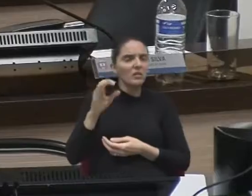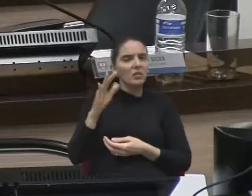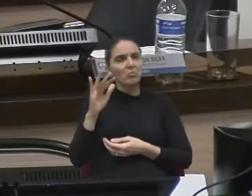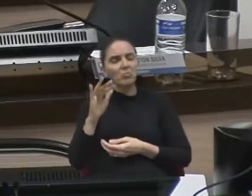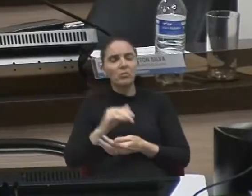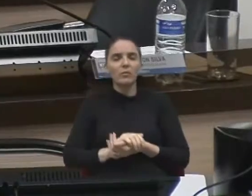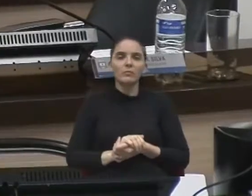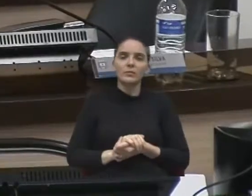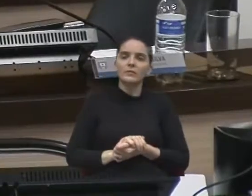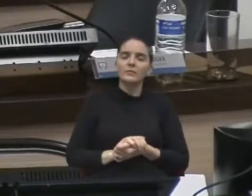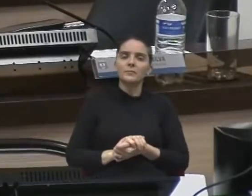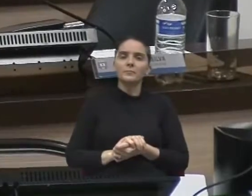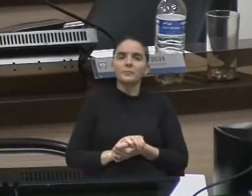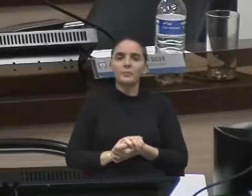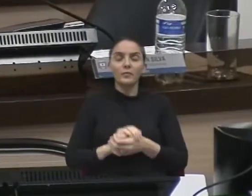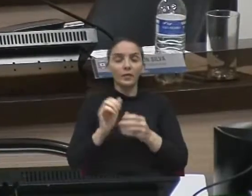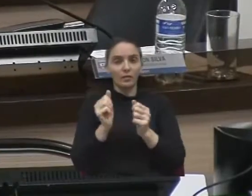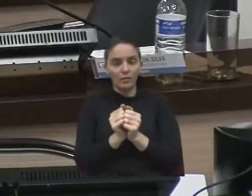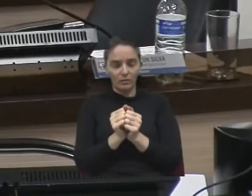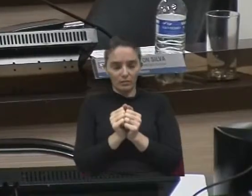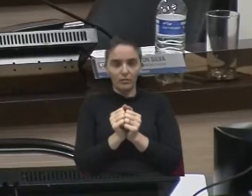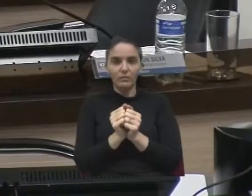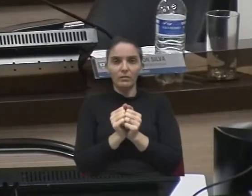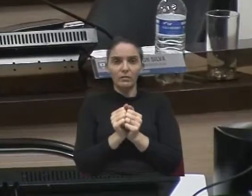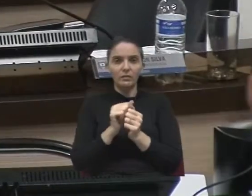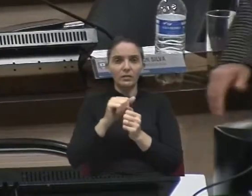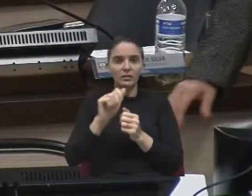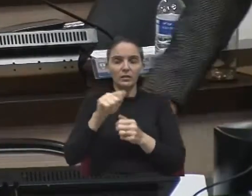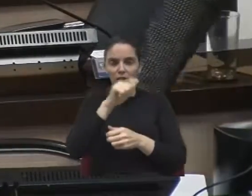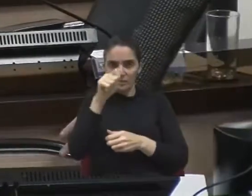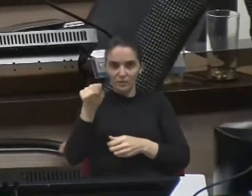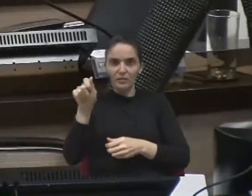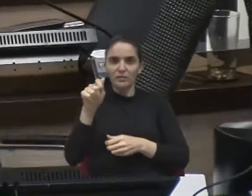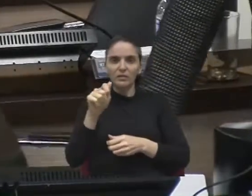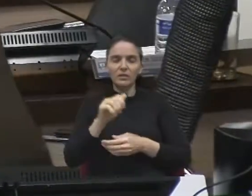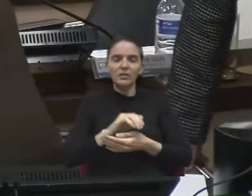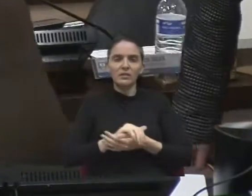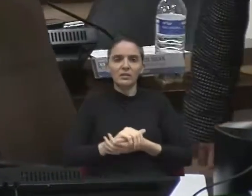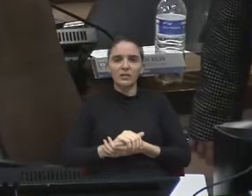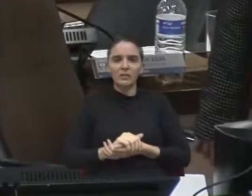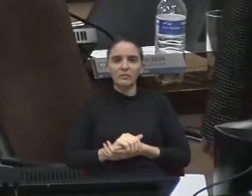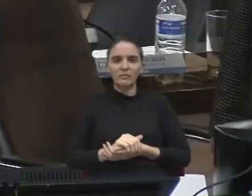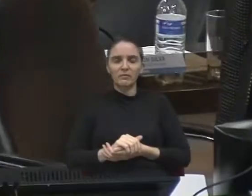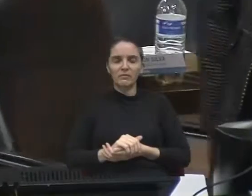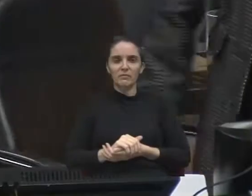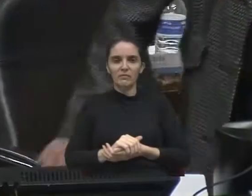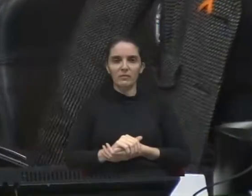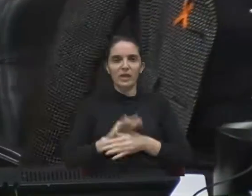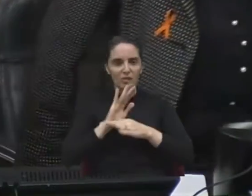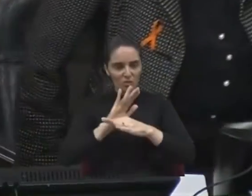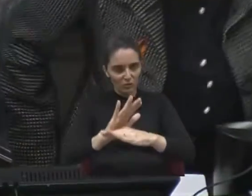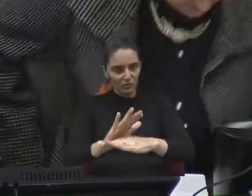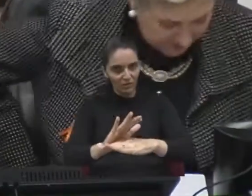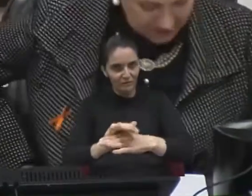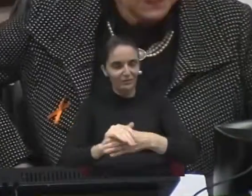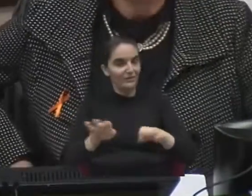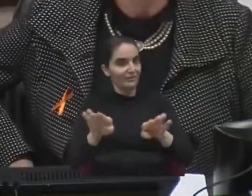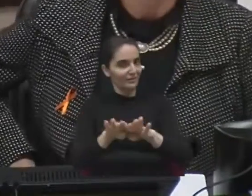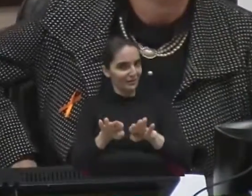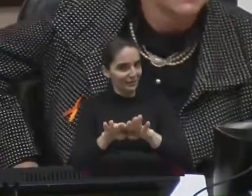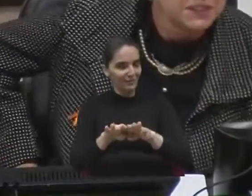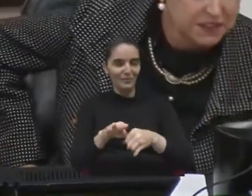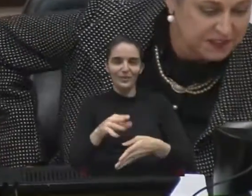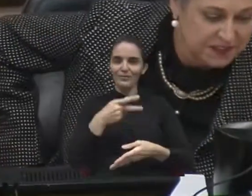estaremos, né, juntos aí com a associação, colaborando na medida do possível. Também sugeri aos nossos amigos,